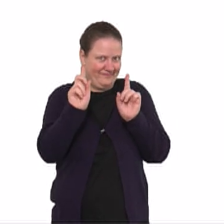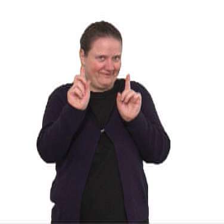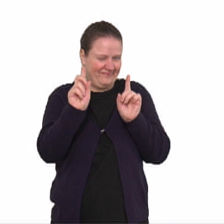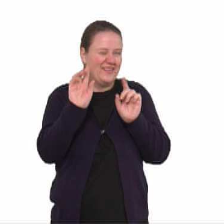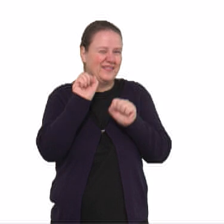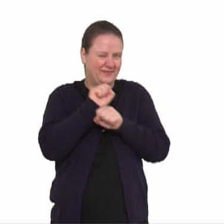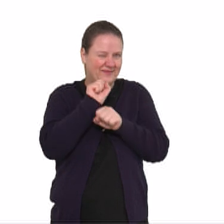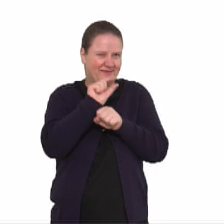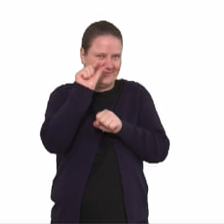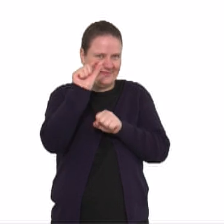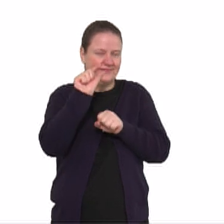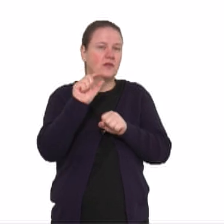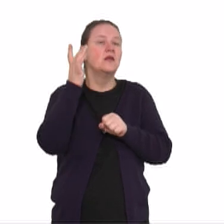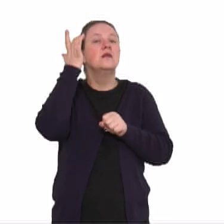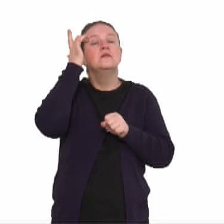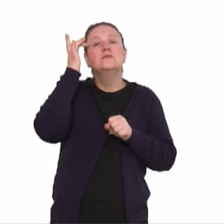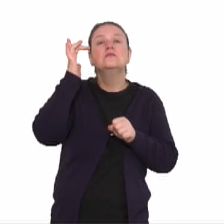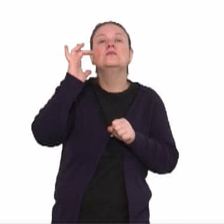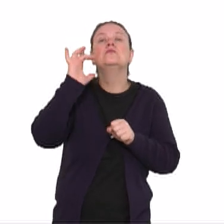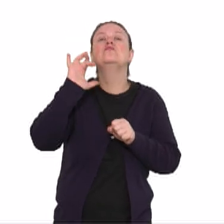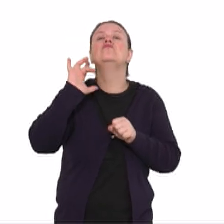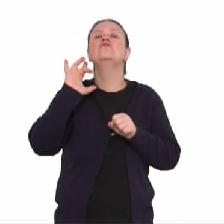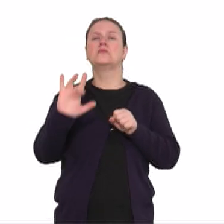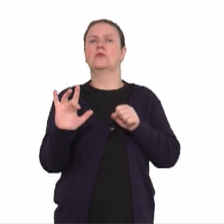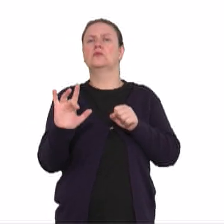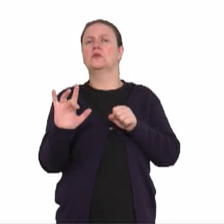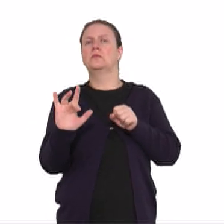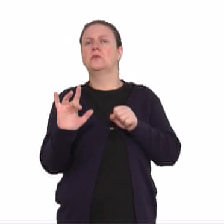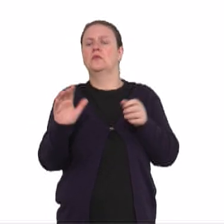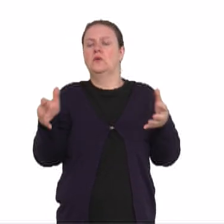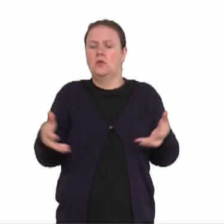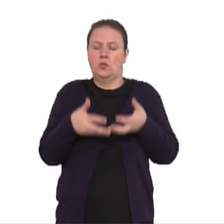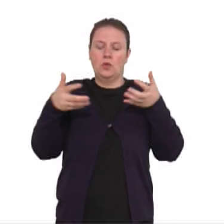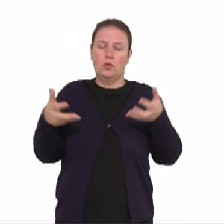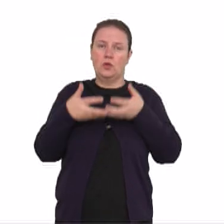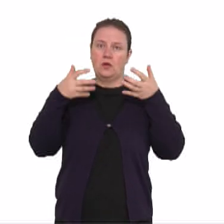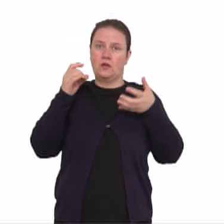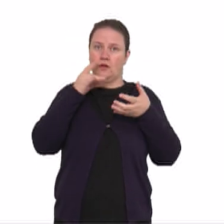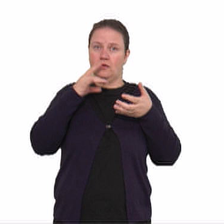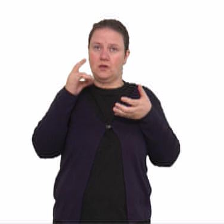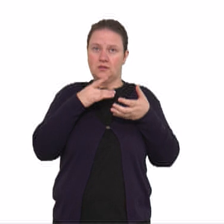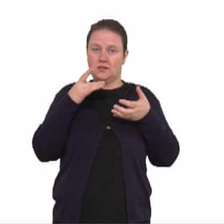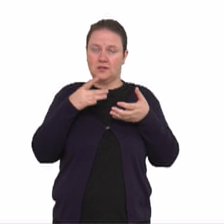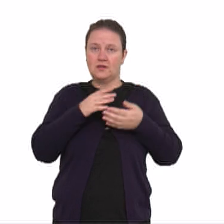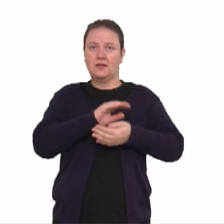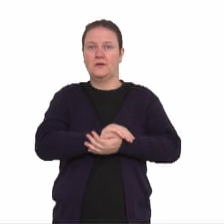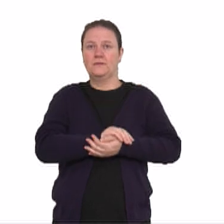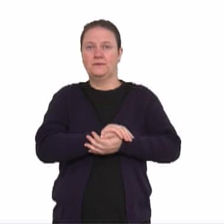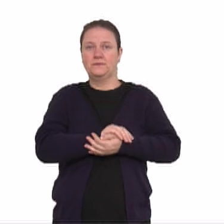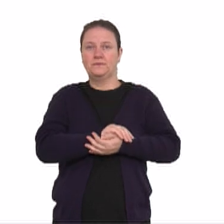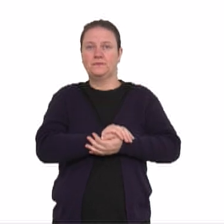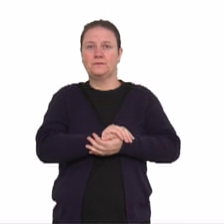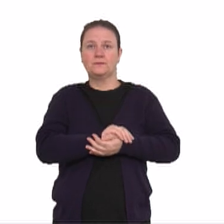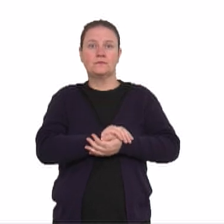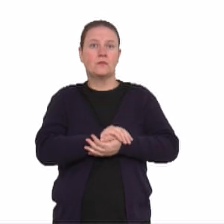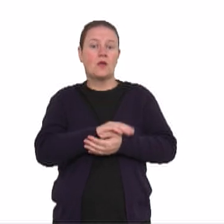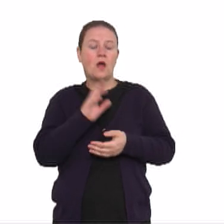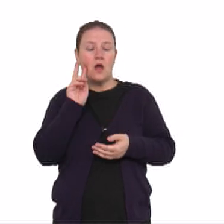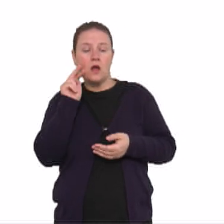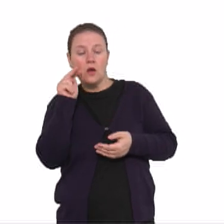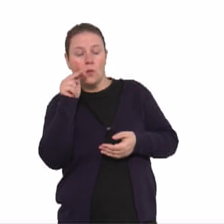não sabia. It was a vegetable, que era um vegetal, until I saw it na salad bar. Até que